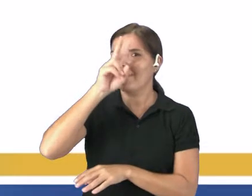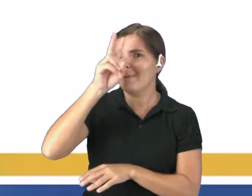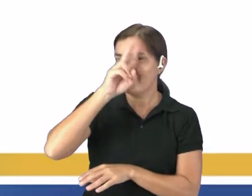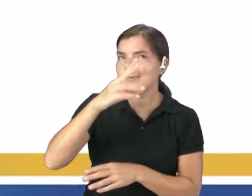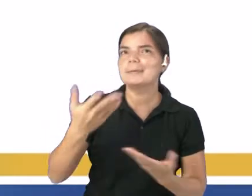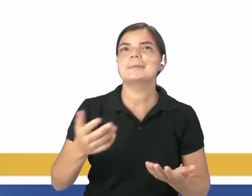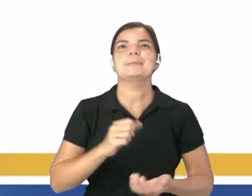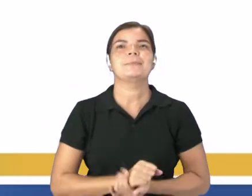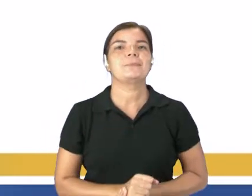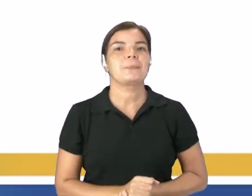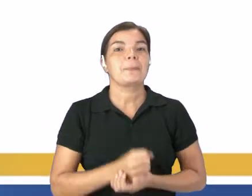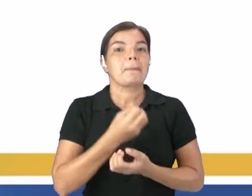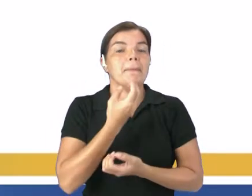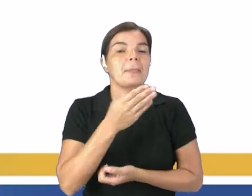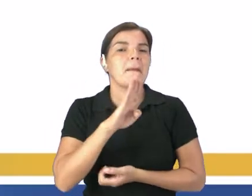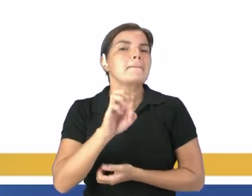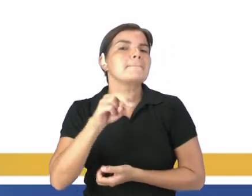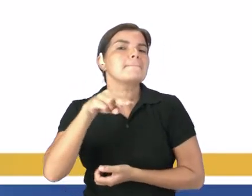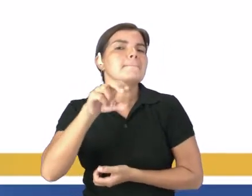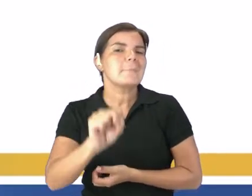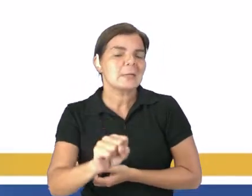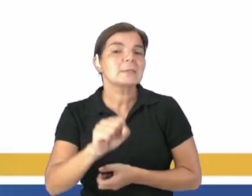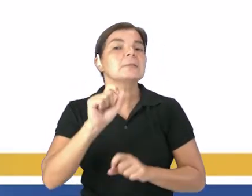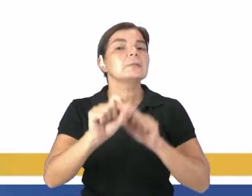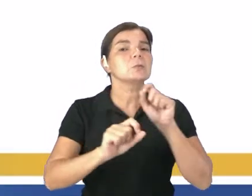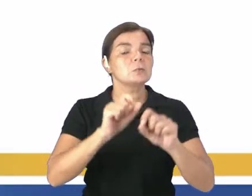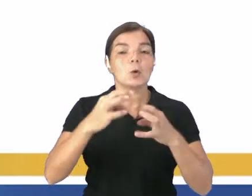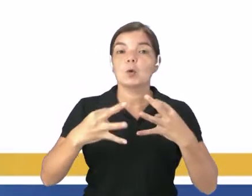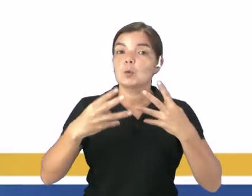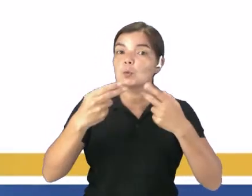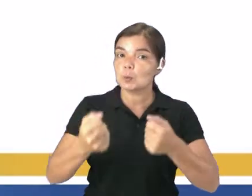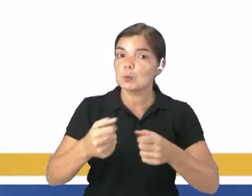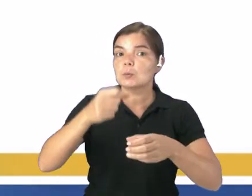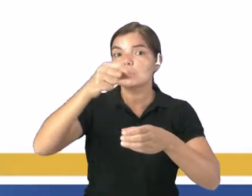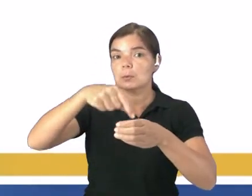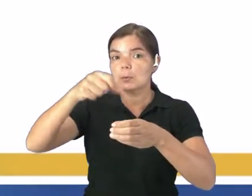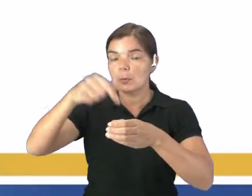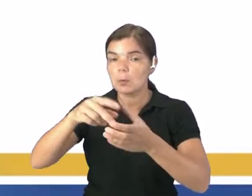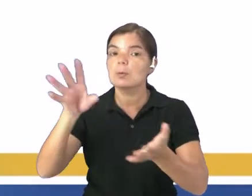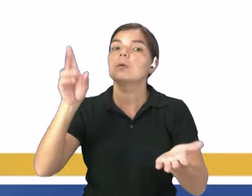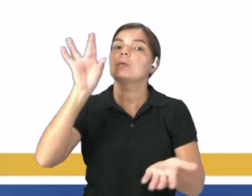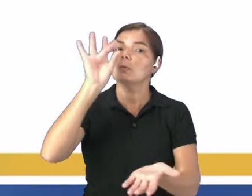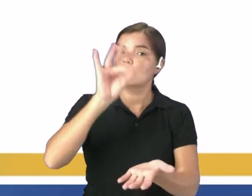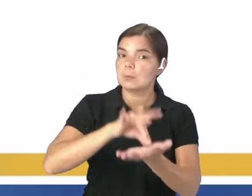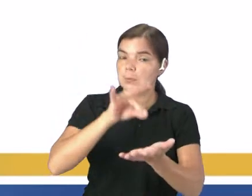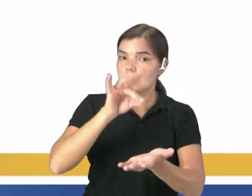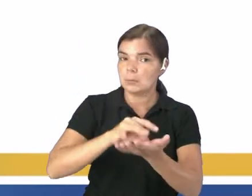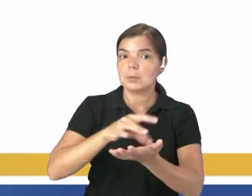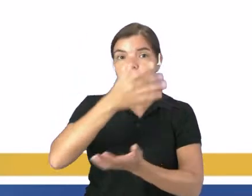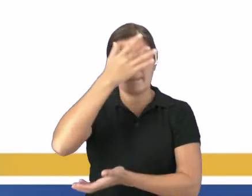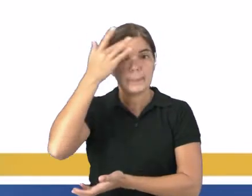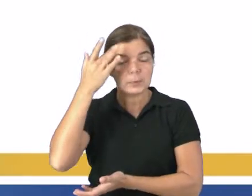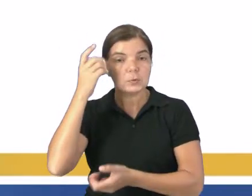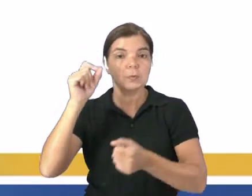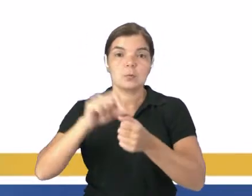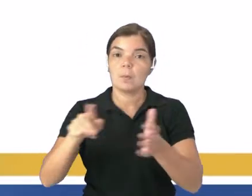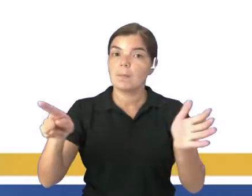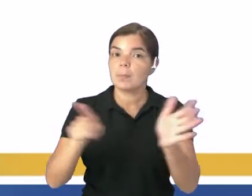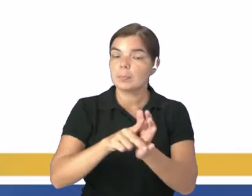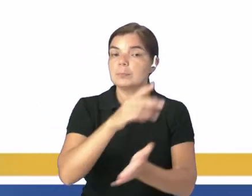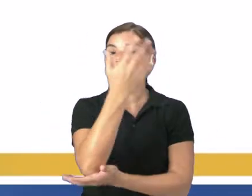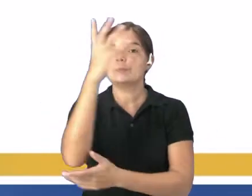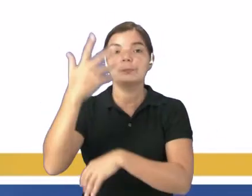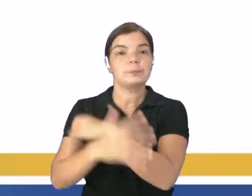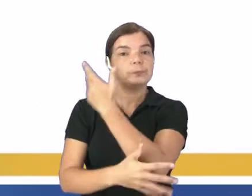bom? Bens, o que é bens? Os bens são toda a produção originada da atividade humana sobre a natureza, para